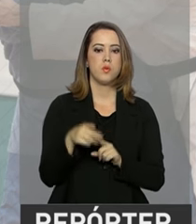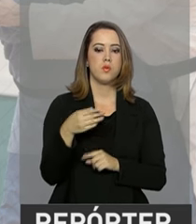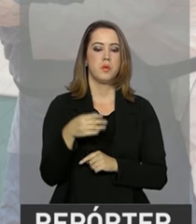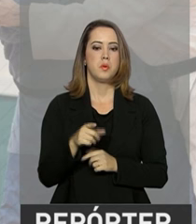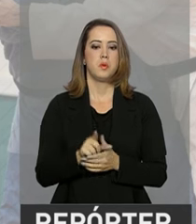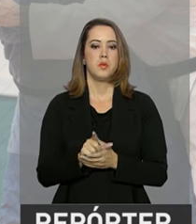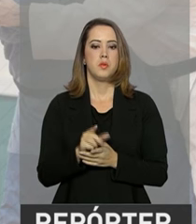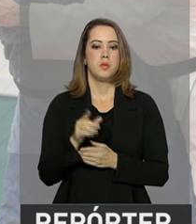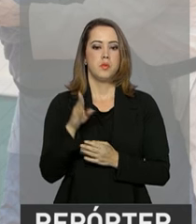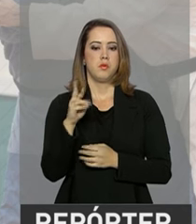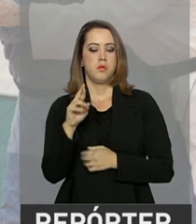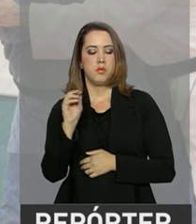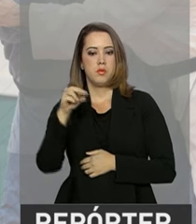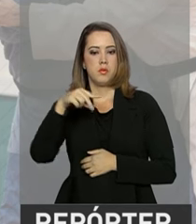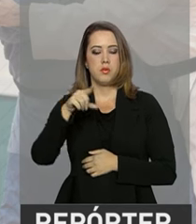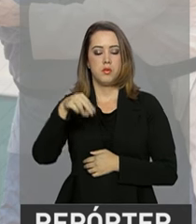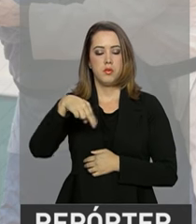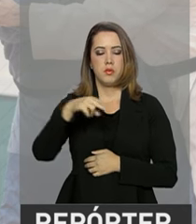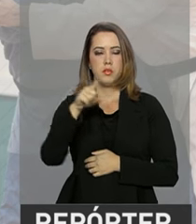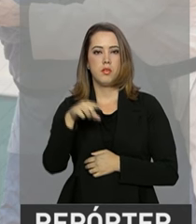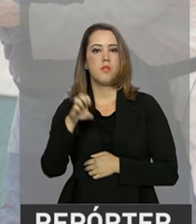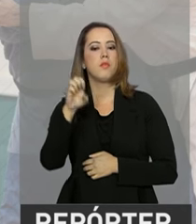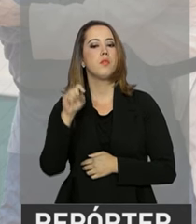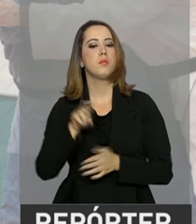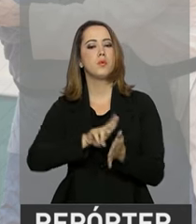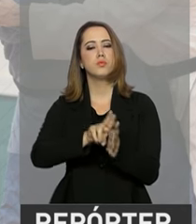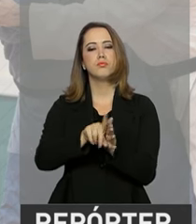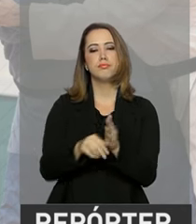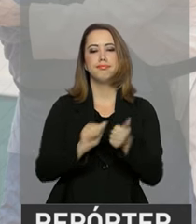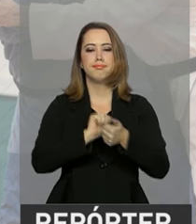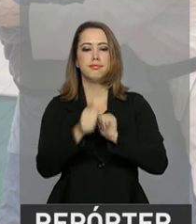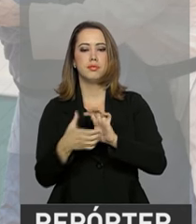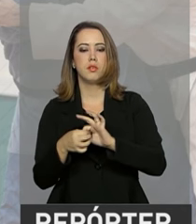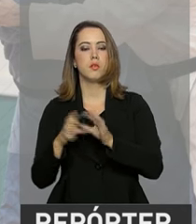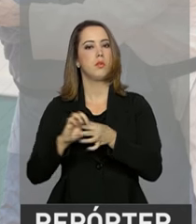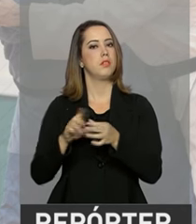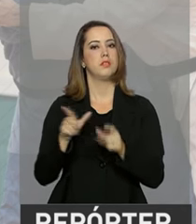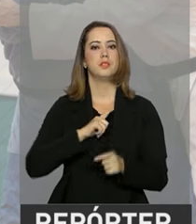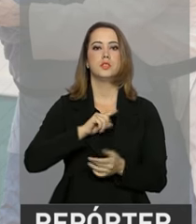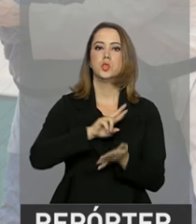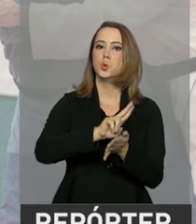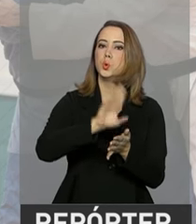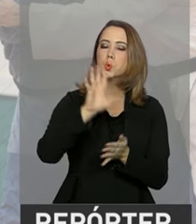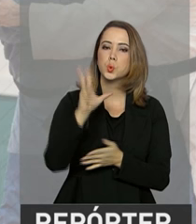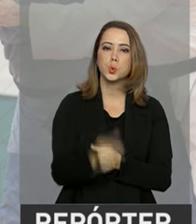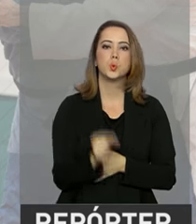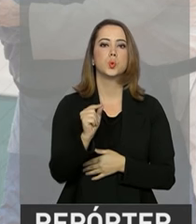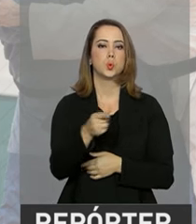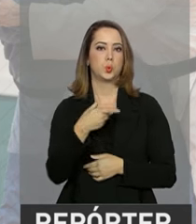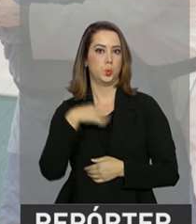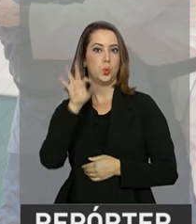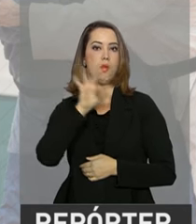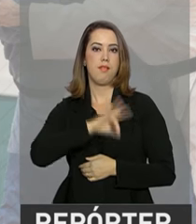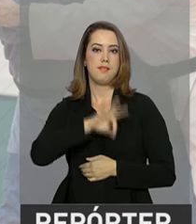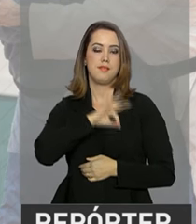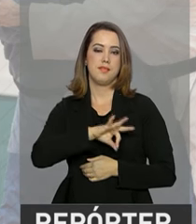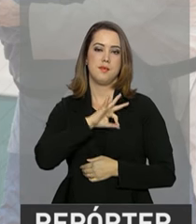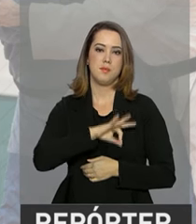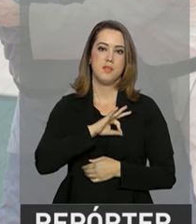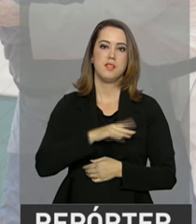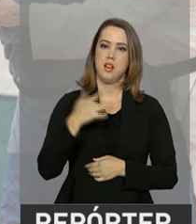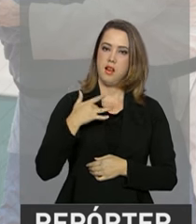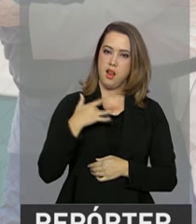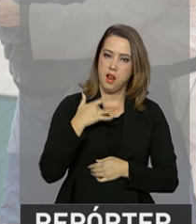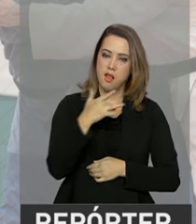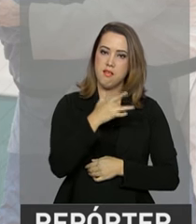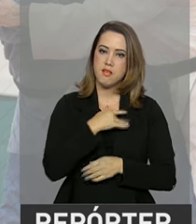pentáculo moderno e judô. Os esportistas têm todos os benefícios da carreira militar, como salários, plano de saúde,